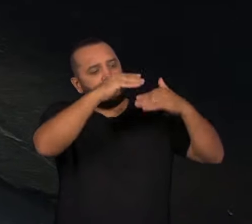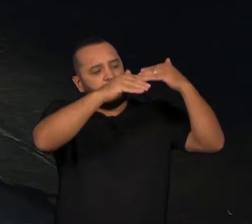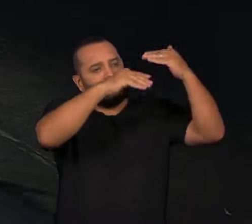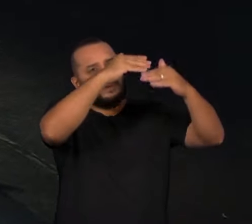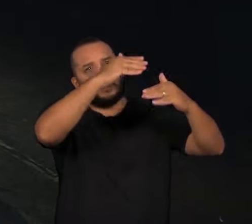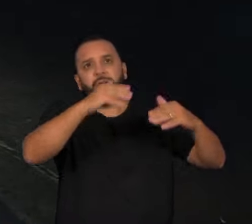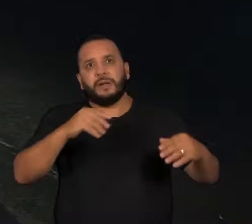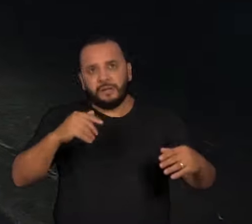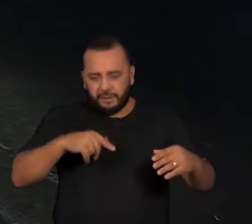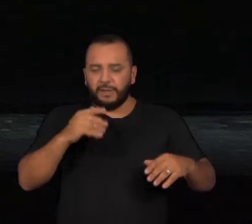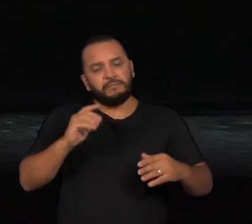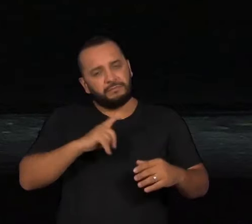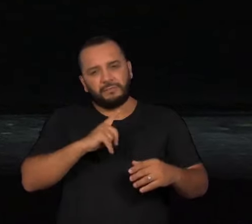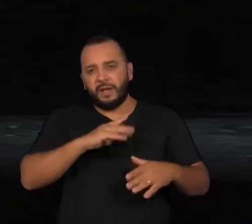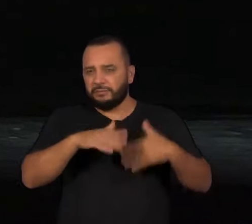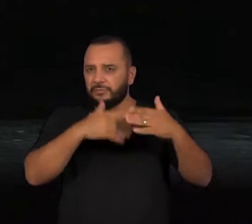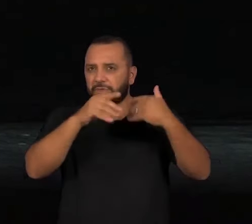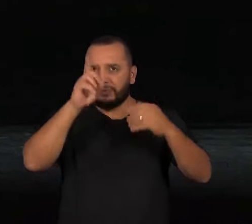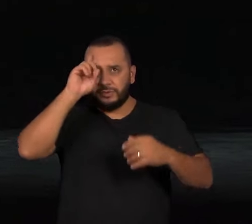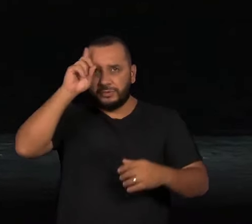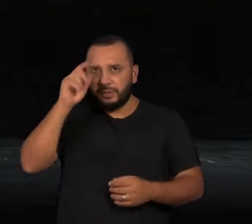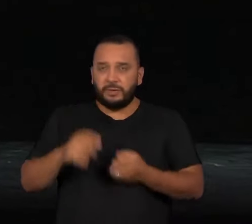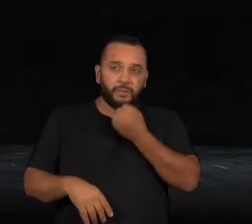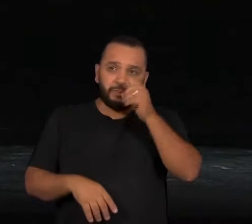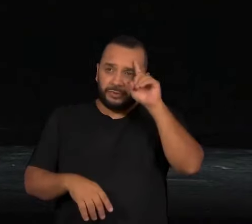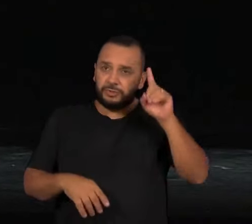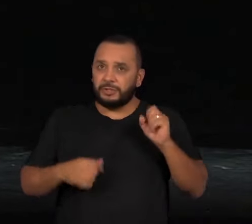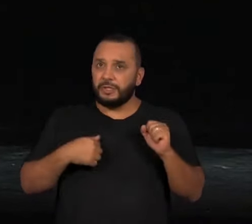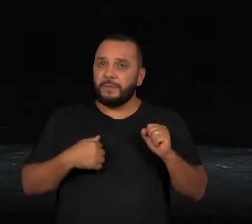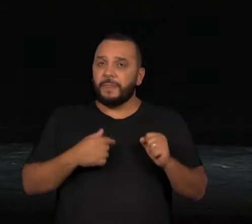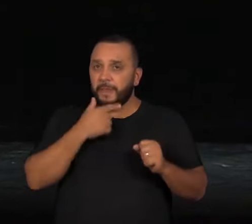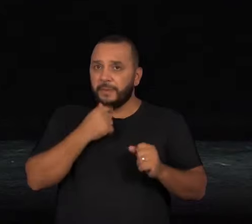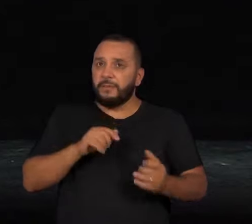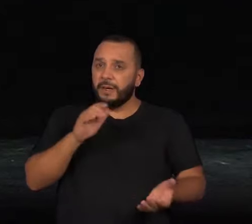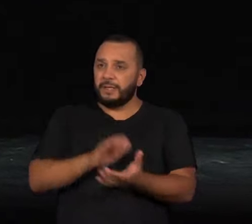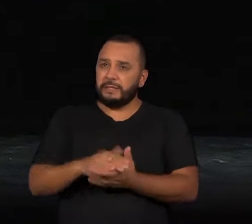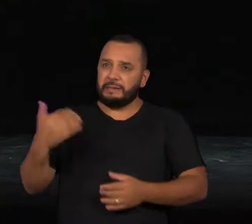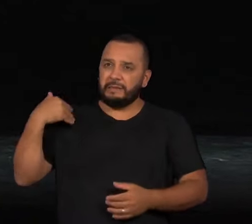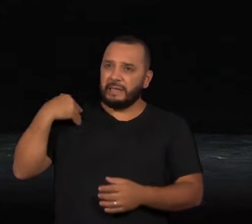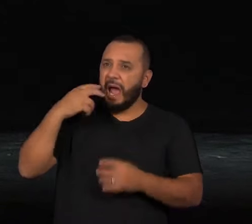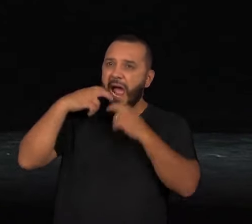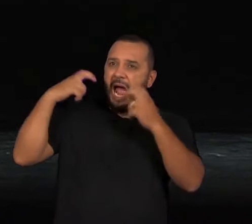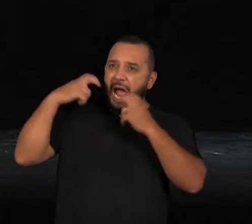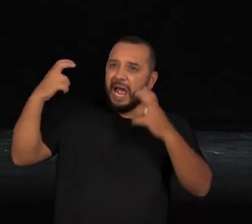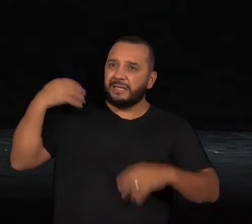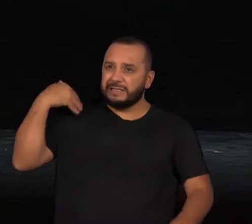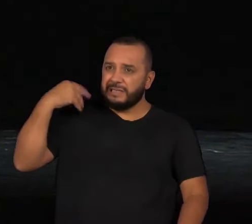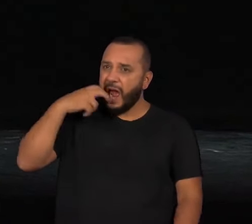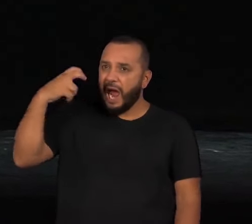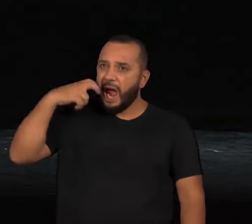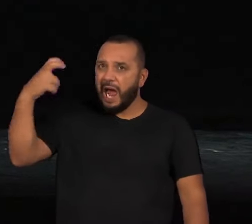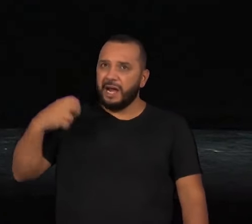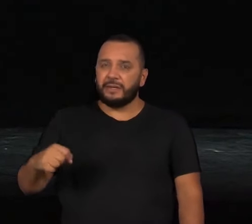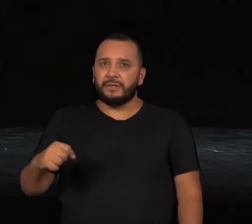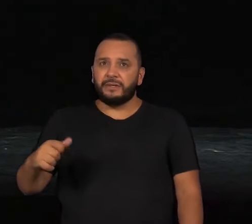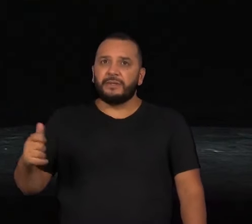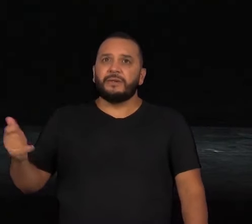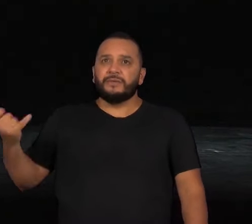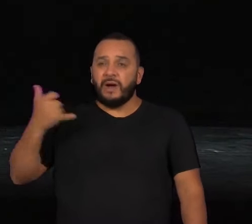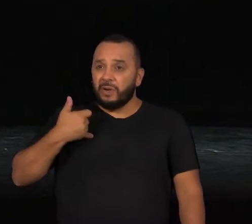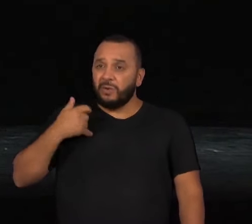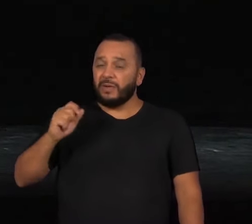evoluindo a cada dia. Um dia, meu marido me acordou gritando desesperadamente, falando que viu